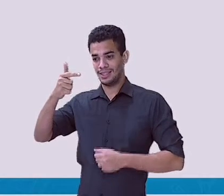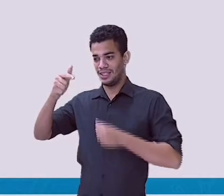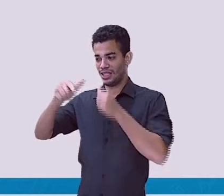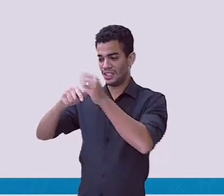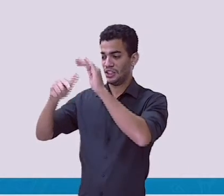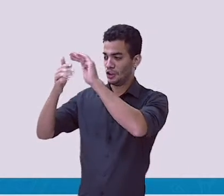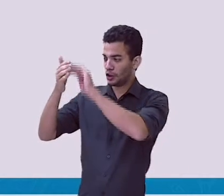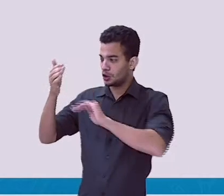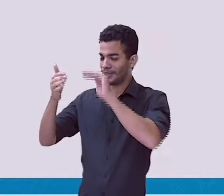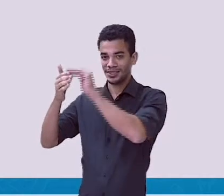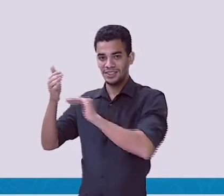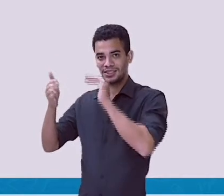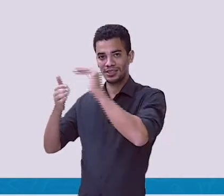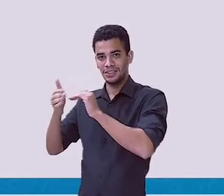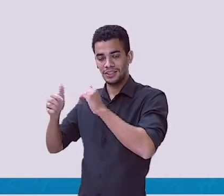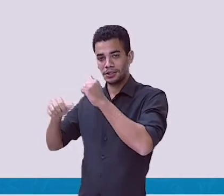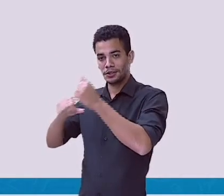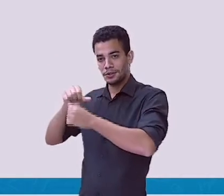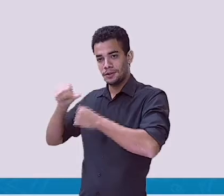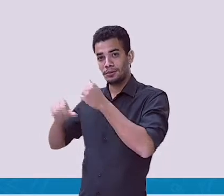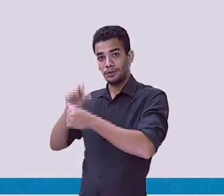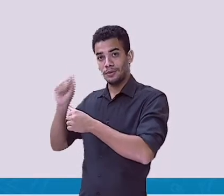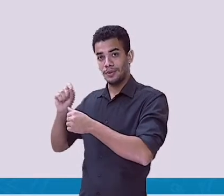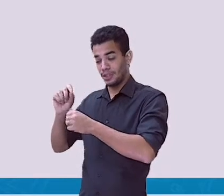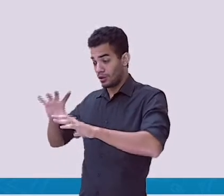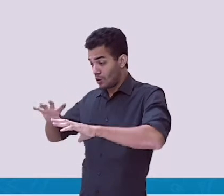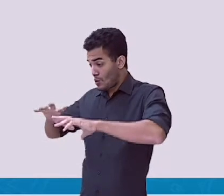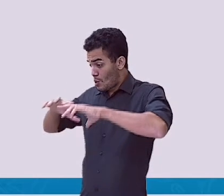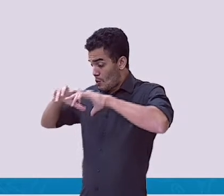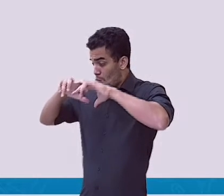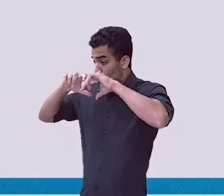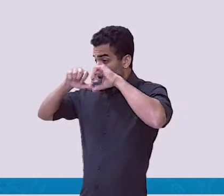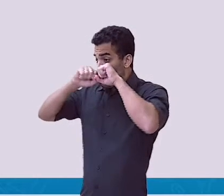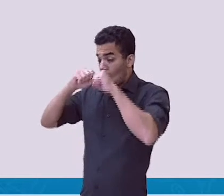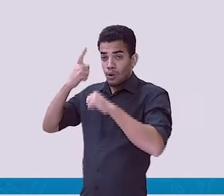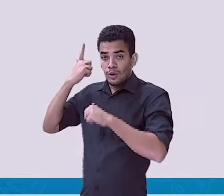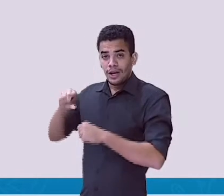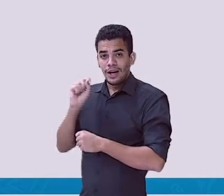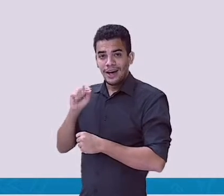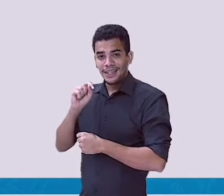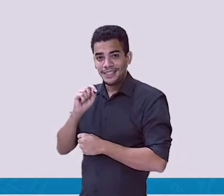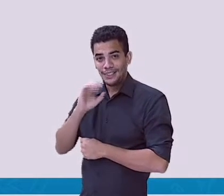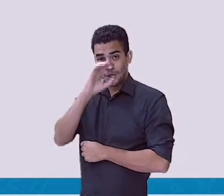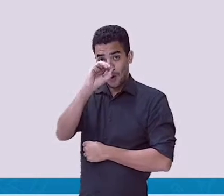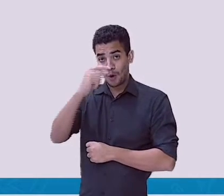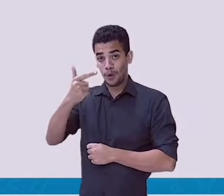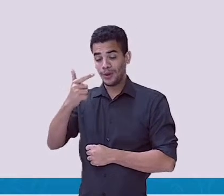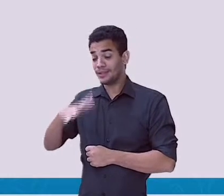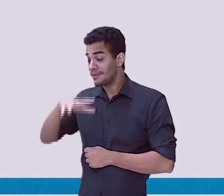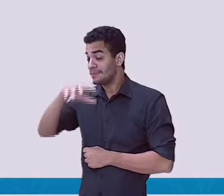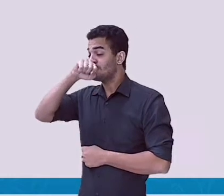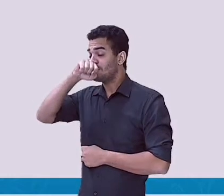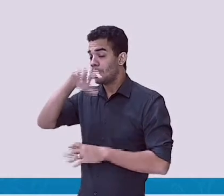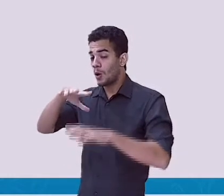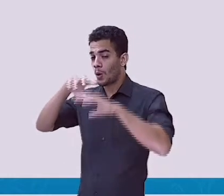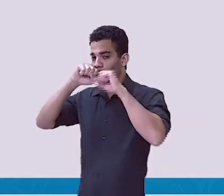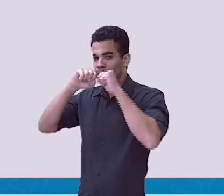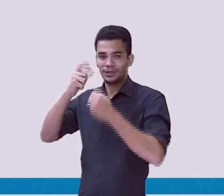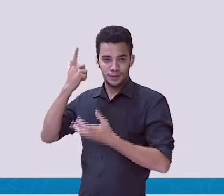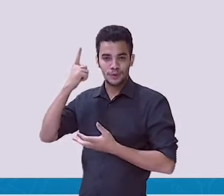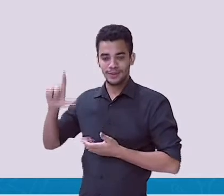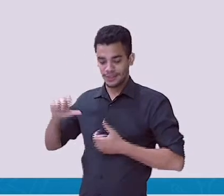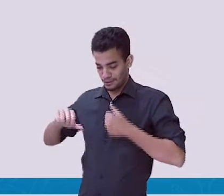do gás oxigênio. Agora, este sangue já totalmente purificado faz a